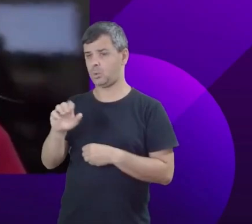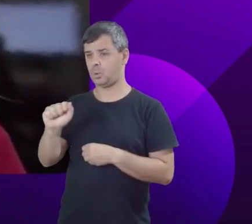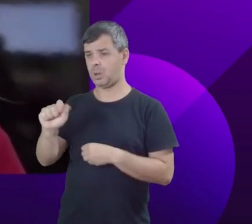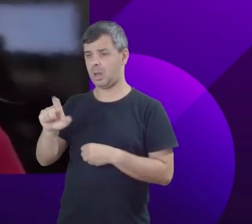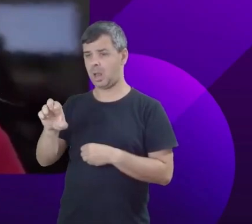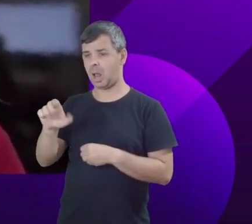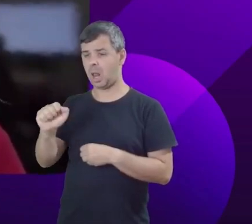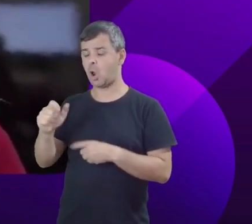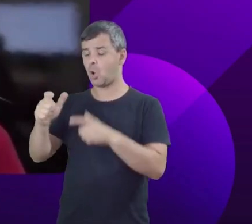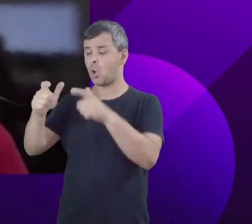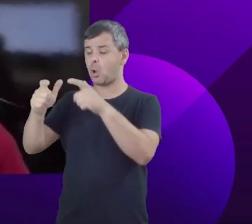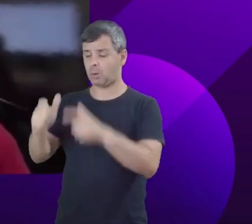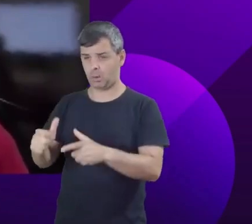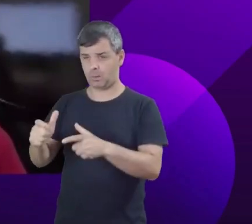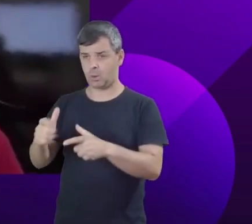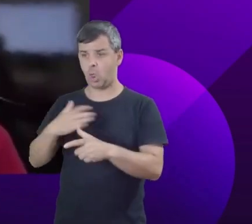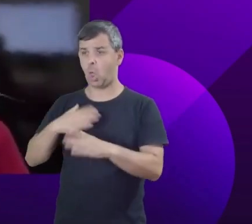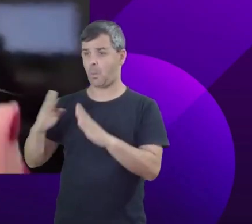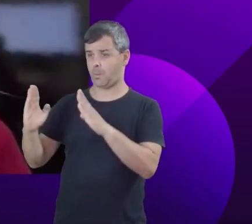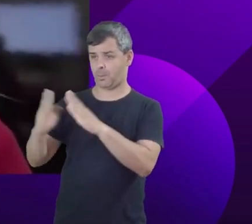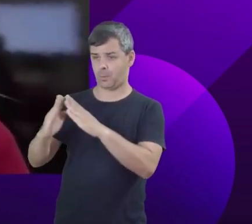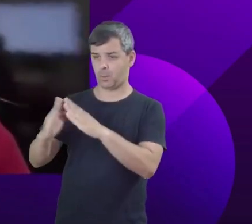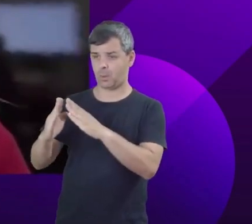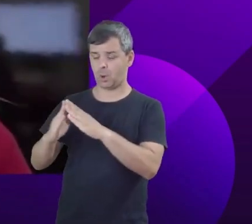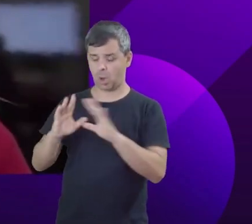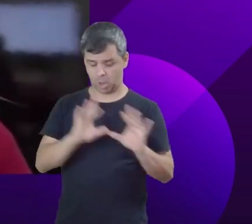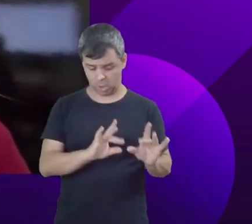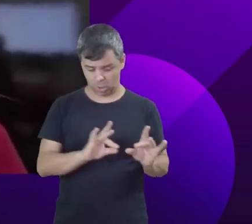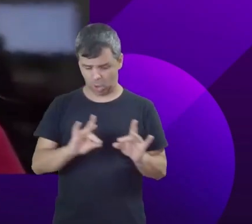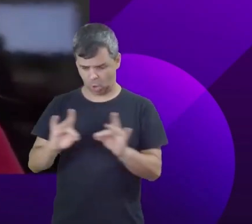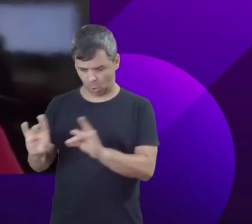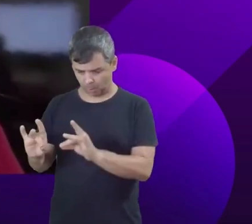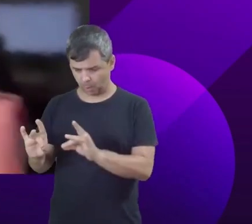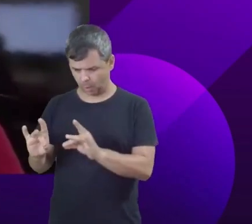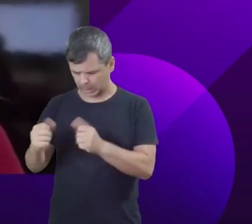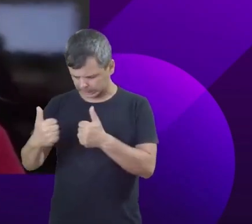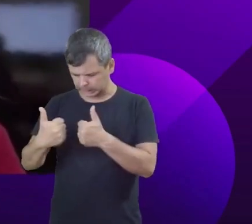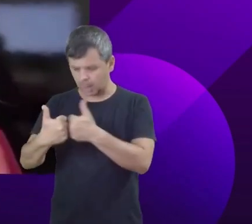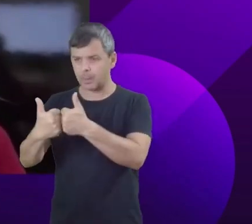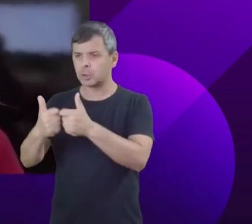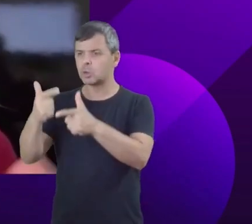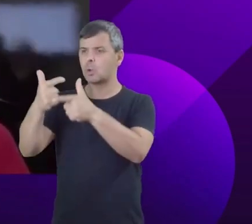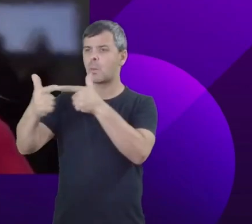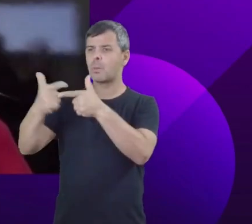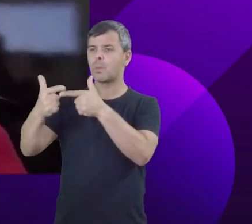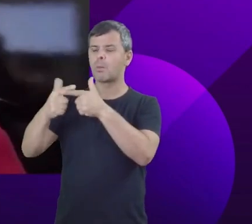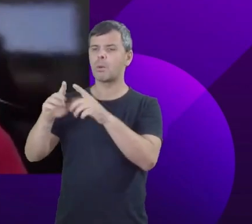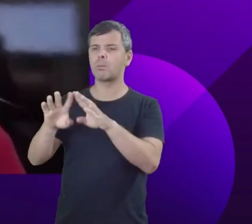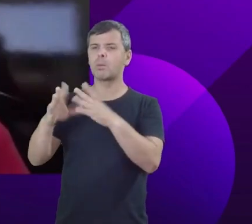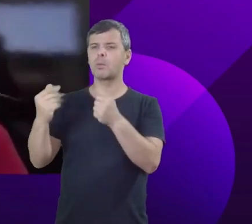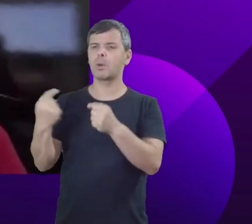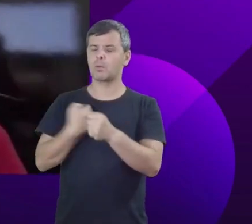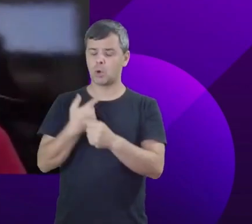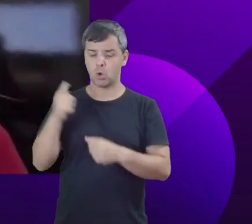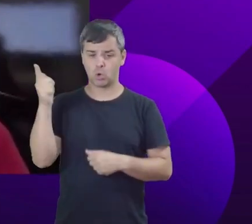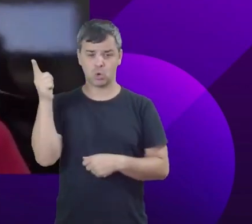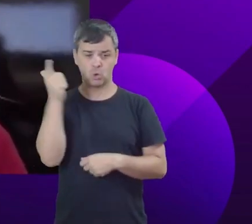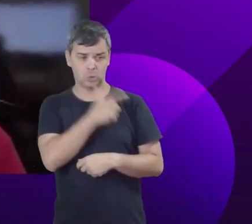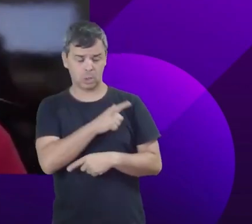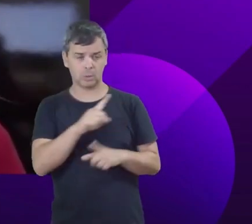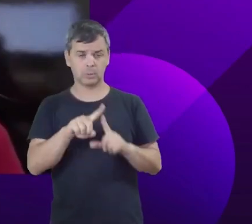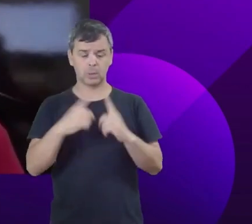local onde resido e acompanho de perto, né, essa situação toda a partir daqui, que a gente consegue